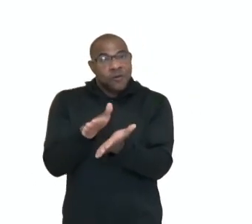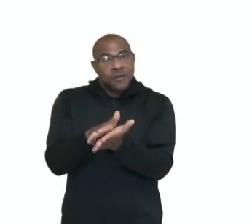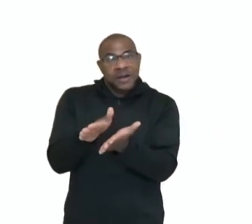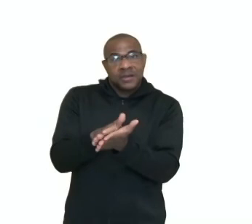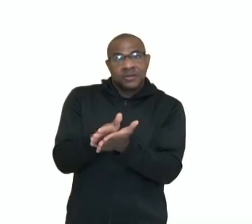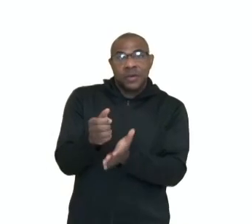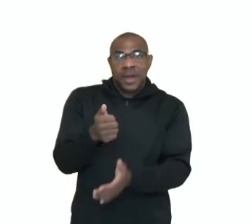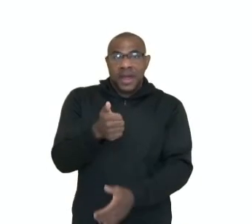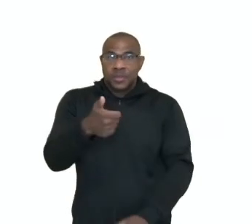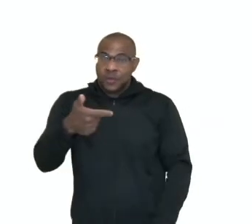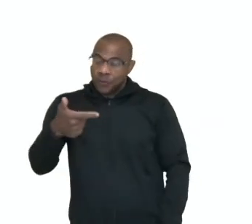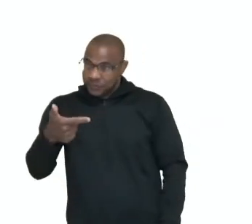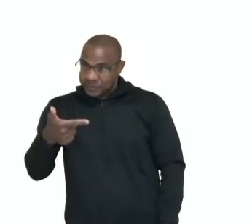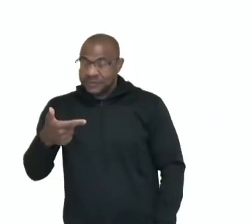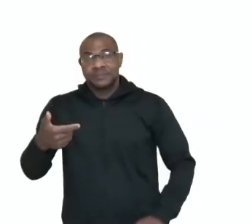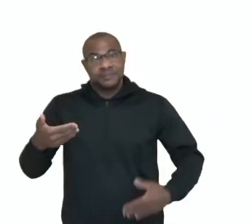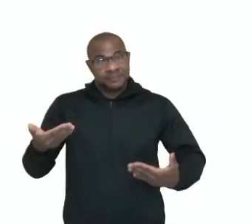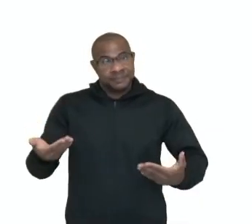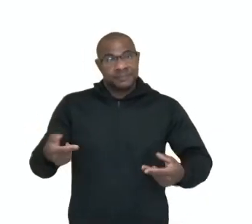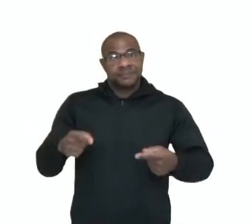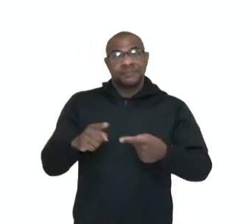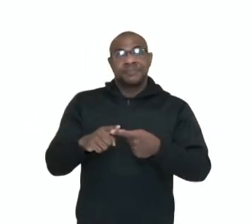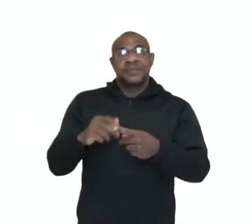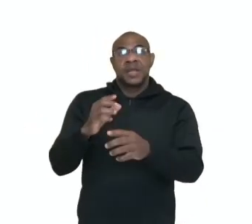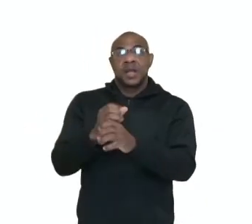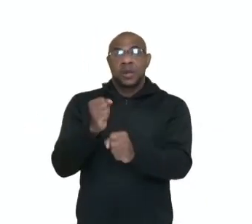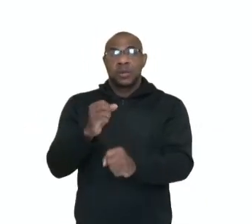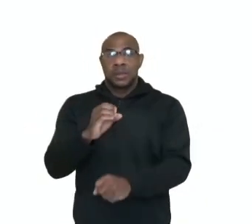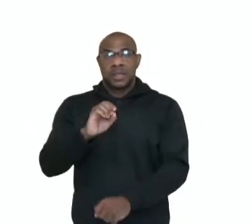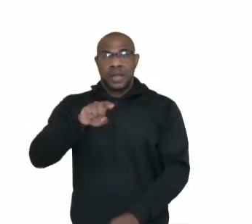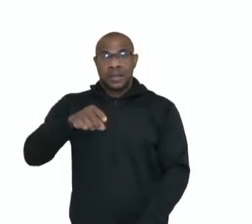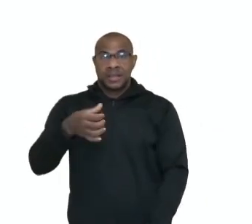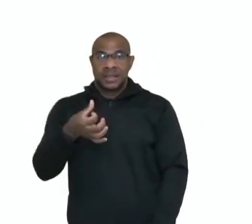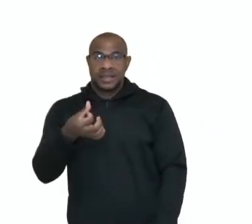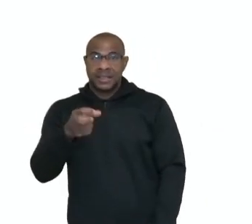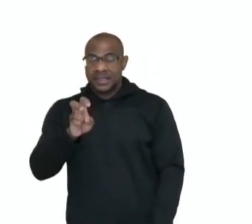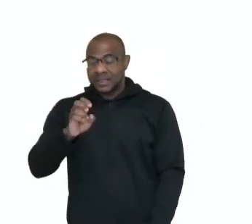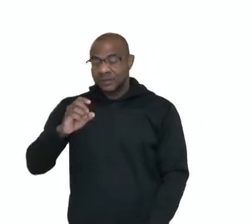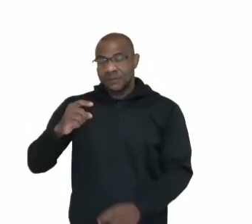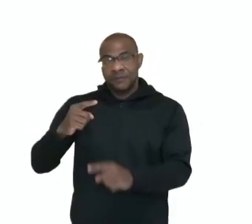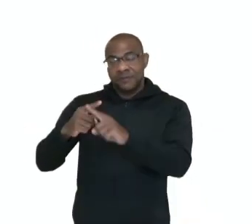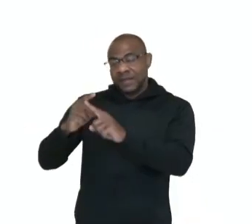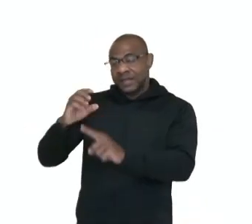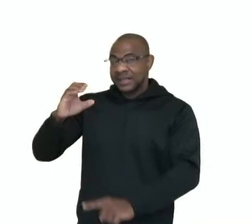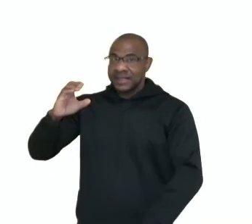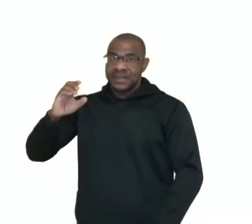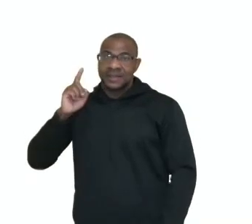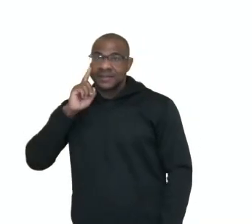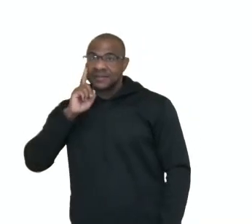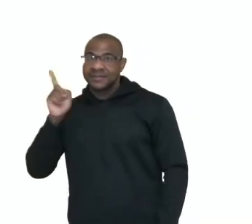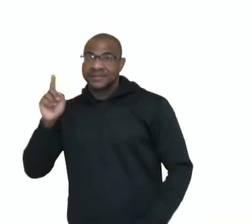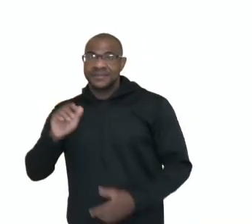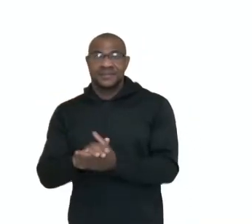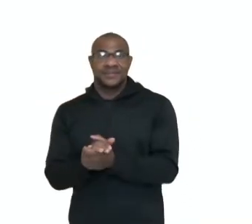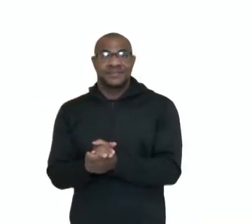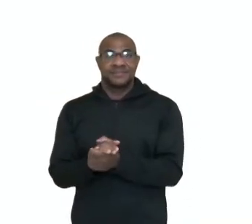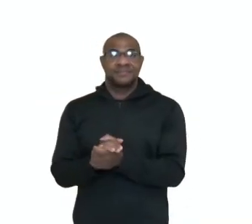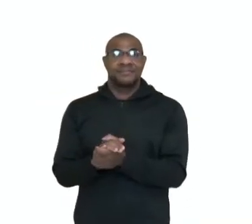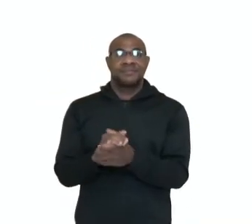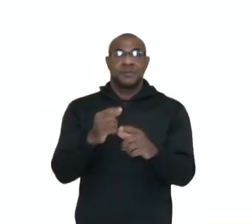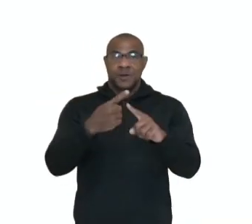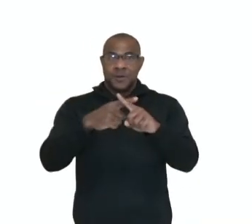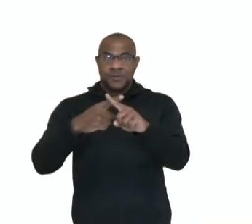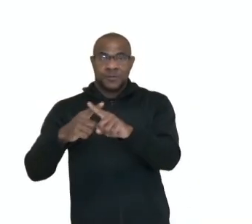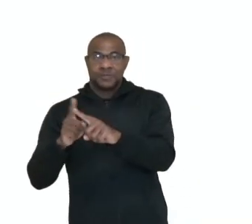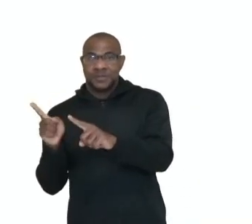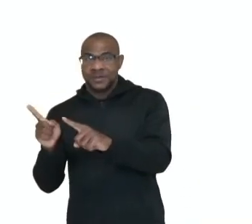a fórmula da letra B. Lucro 0,65 vezes C. O custo dado aqui é 12, nessa